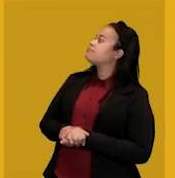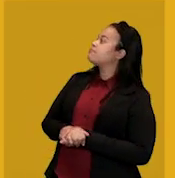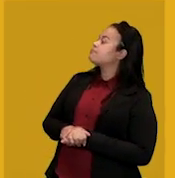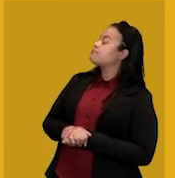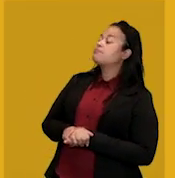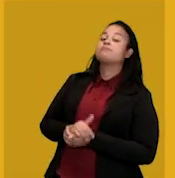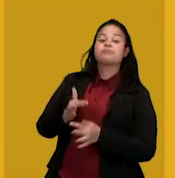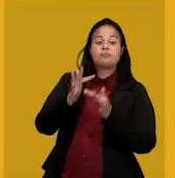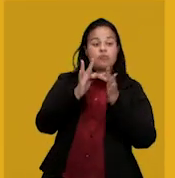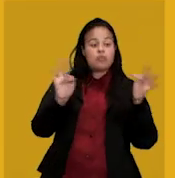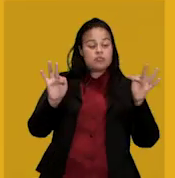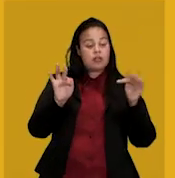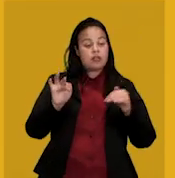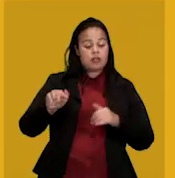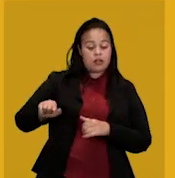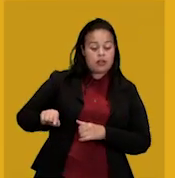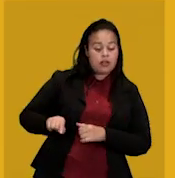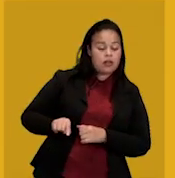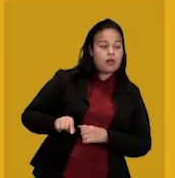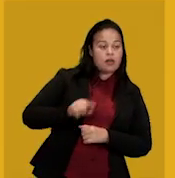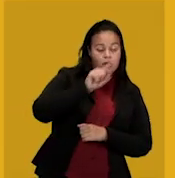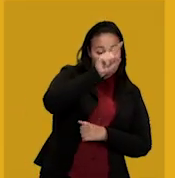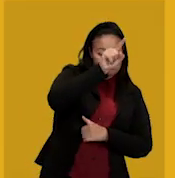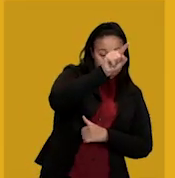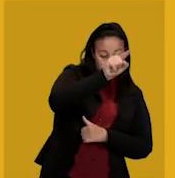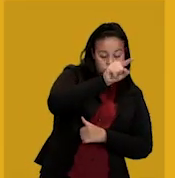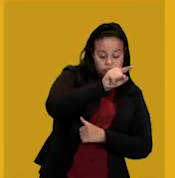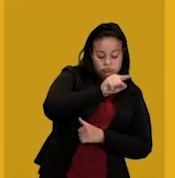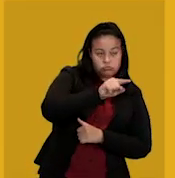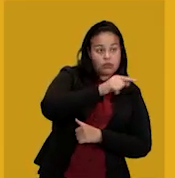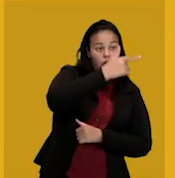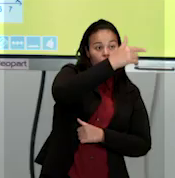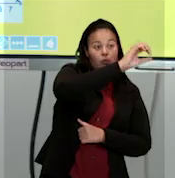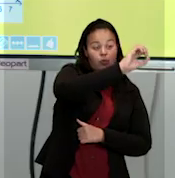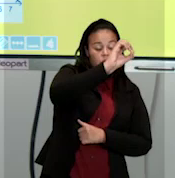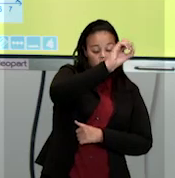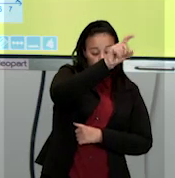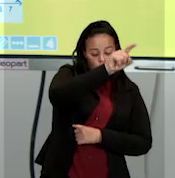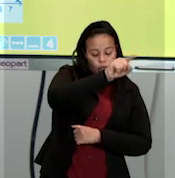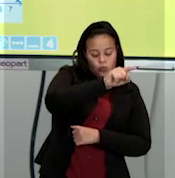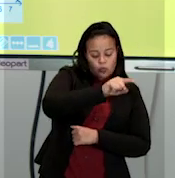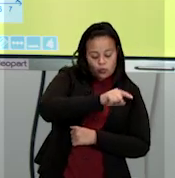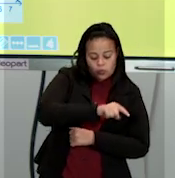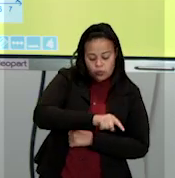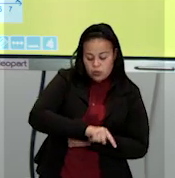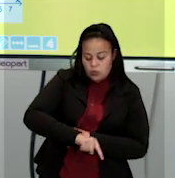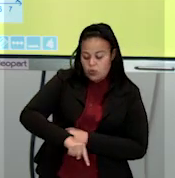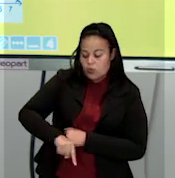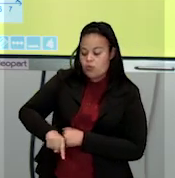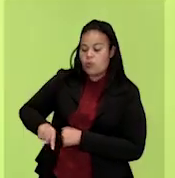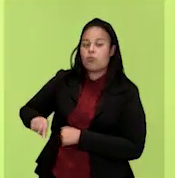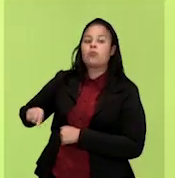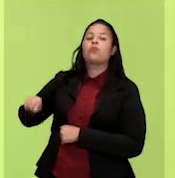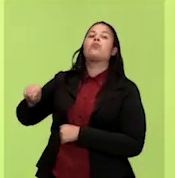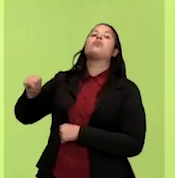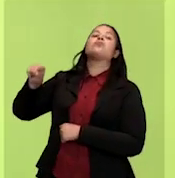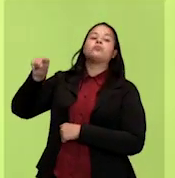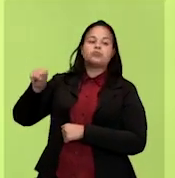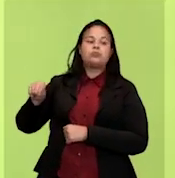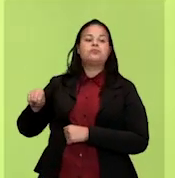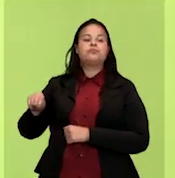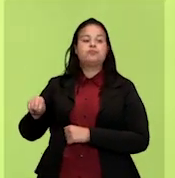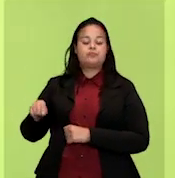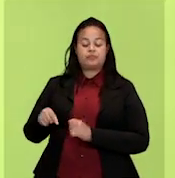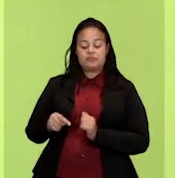já é uma função decrescente. Ela vai passar lá pelo 200, né, que é o valor inicial dela, quando tiver 0, vai descendo, decaindo. Olha para